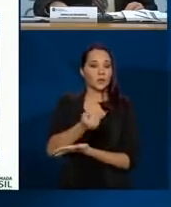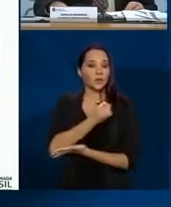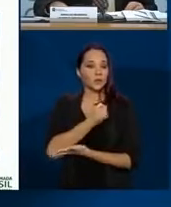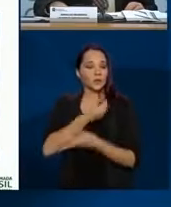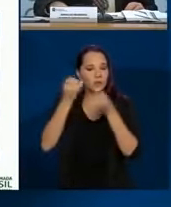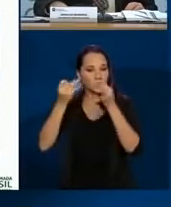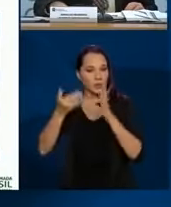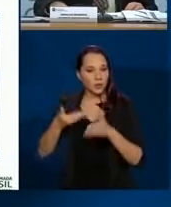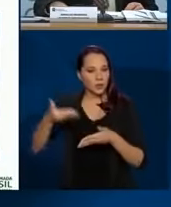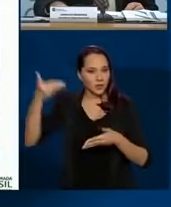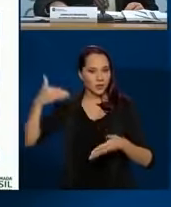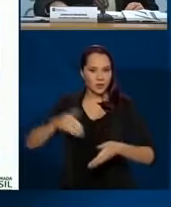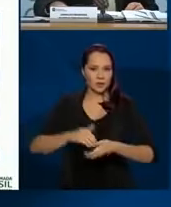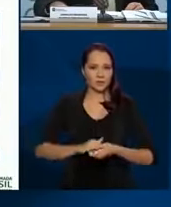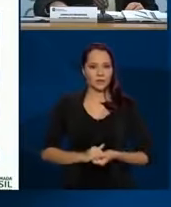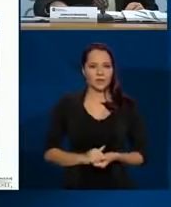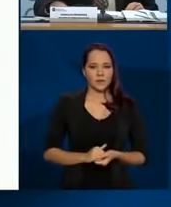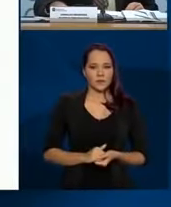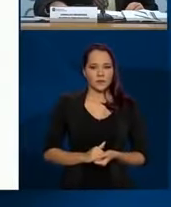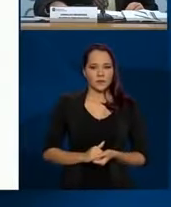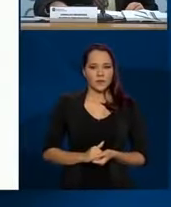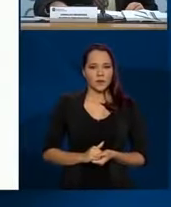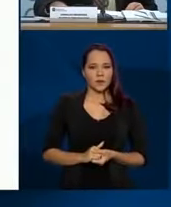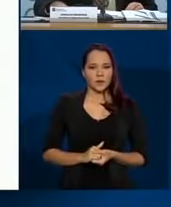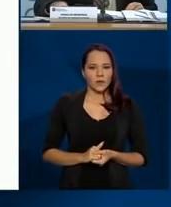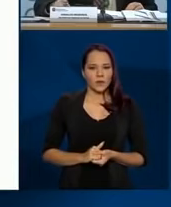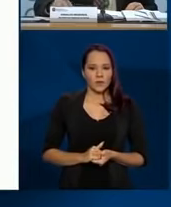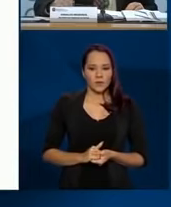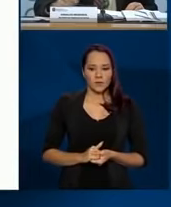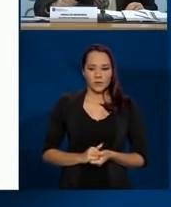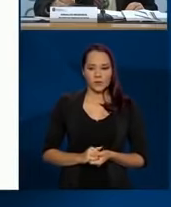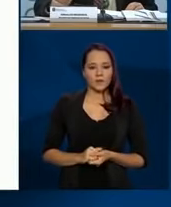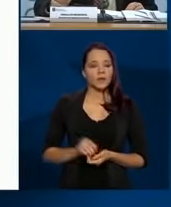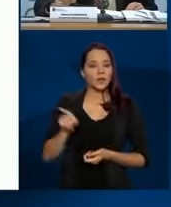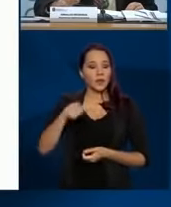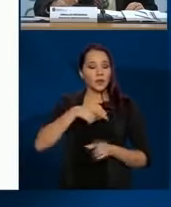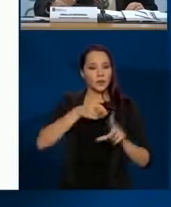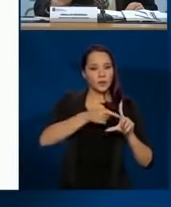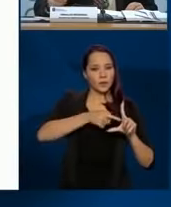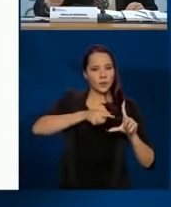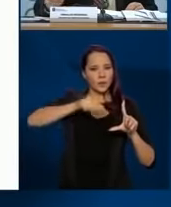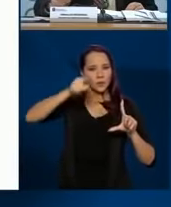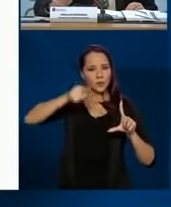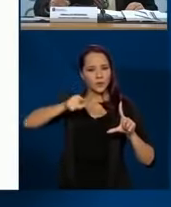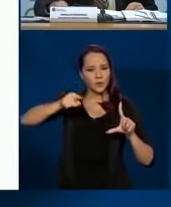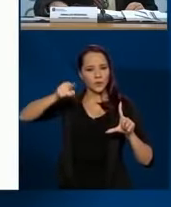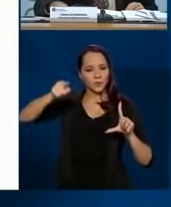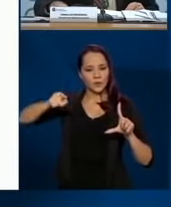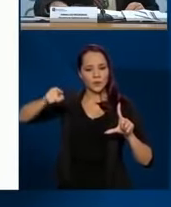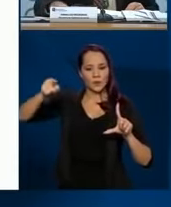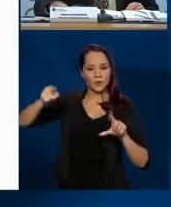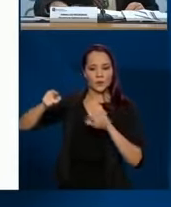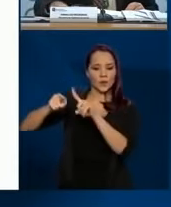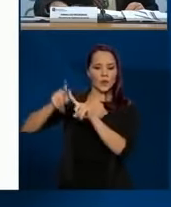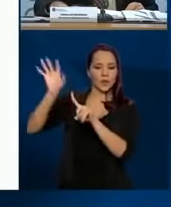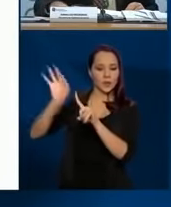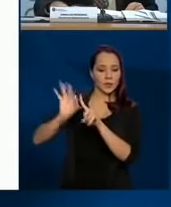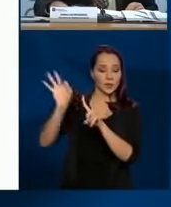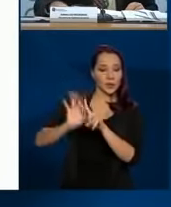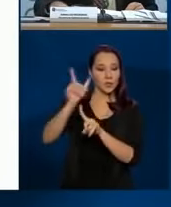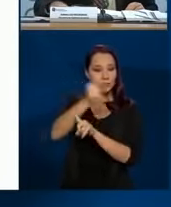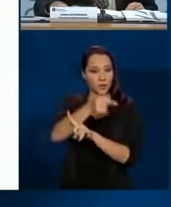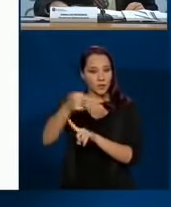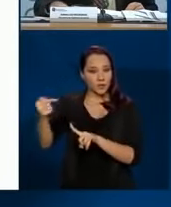falamos anteriormente. Próximo. Essa é uma curva, a média, né? A média por